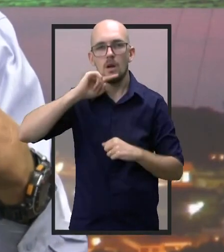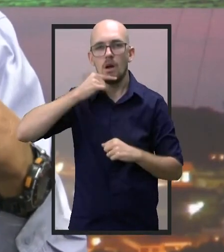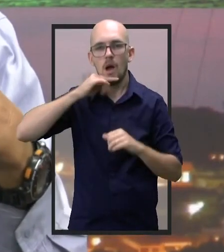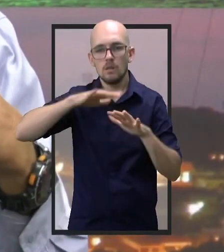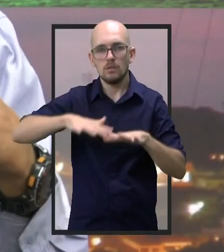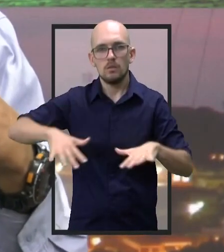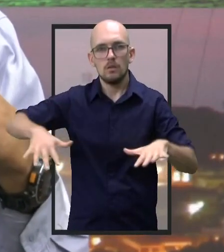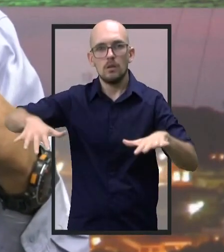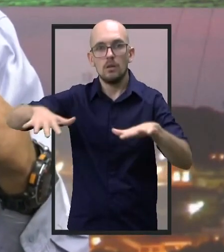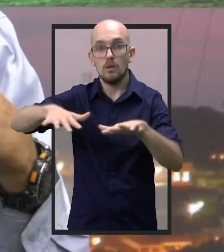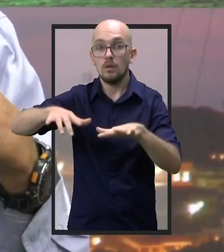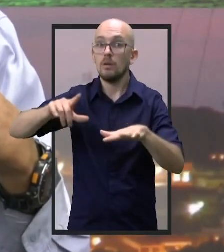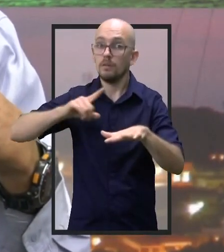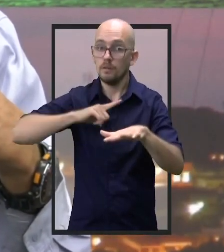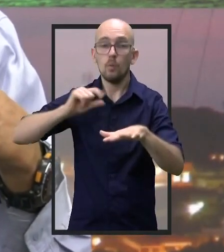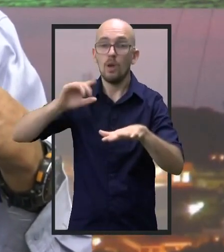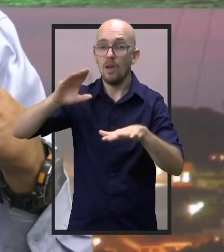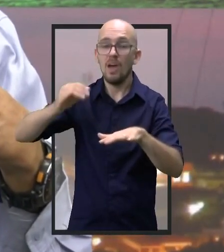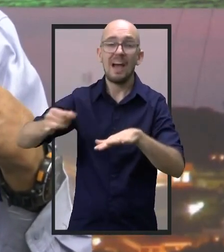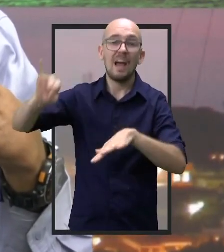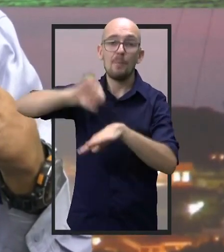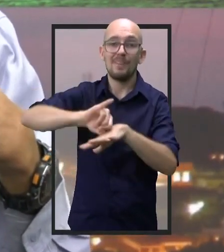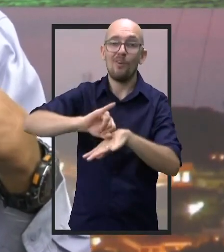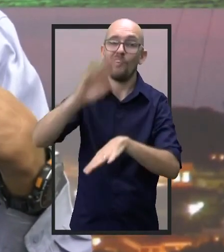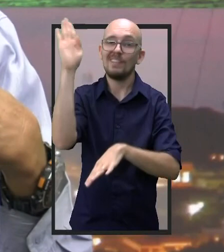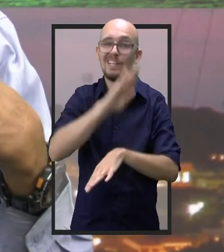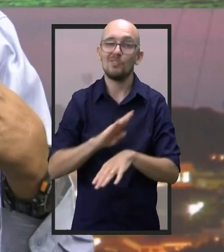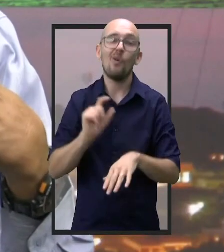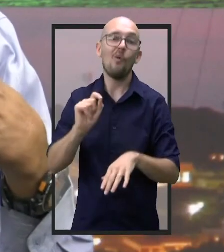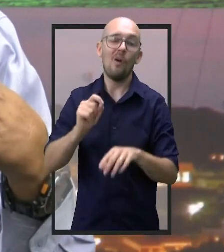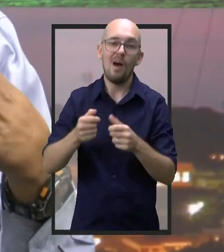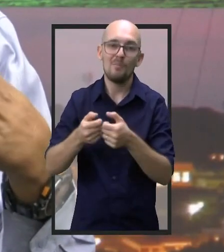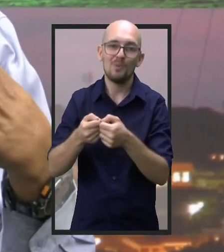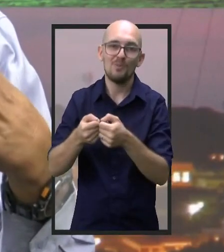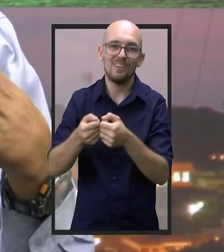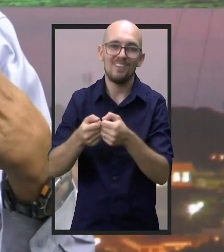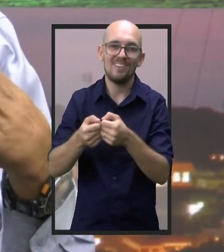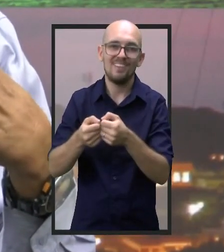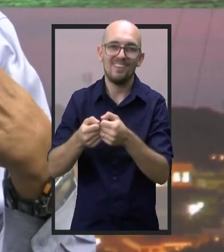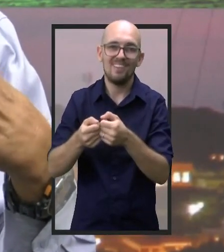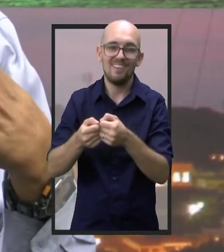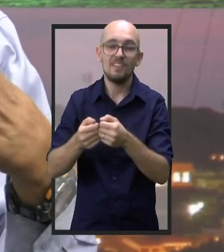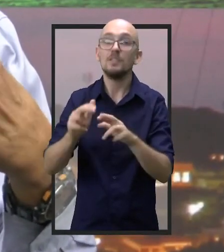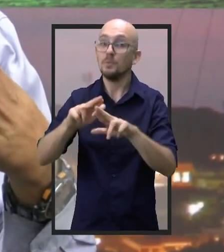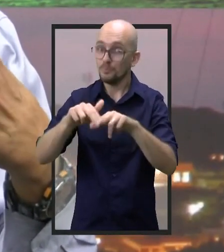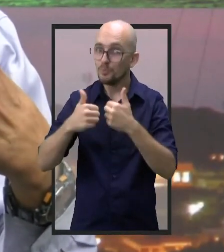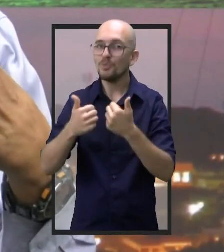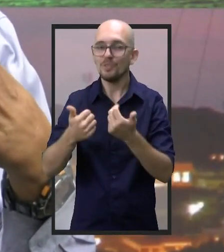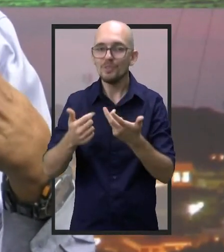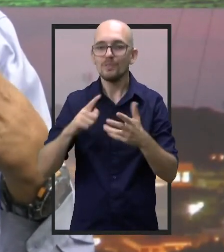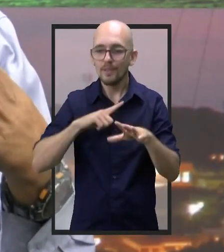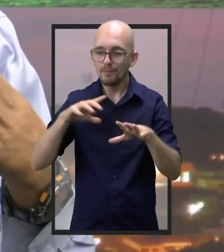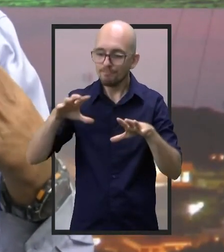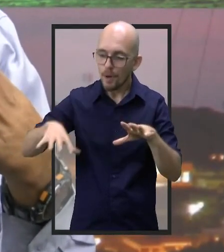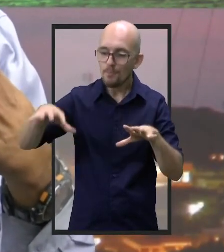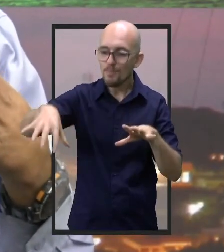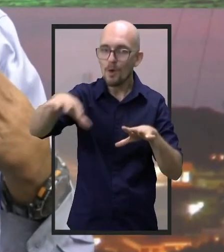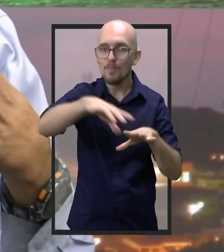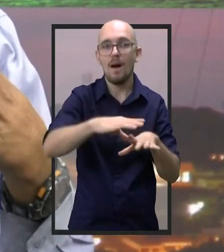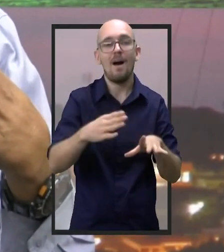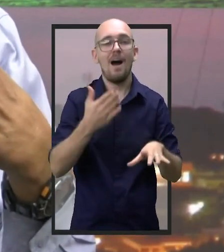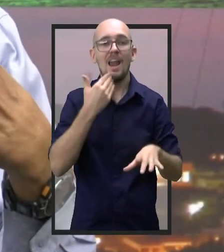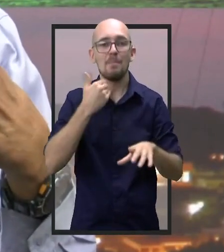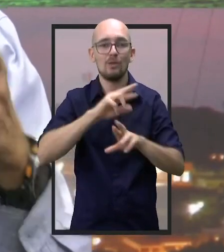é a capital nacional do amendoim, né? Então isso é uma coisa que a gente traz no nosso bojo, que nós produzimos alimento, né? Nós estamos envolvidos